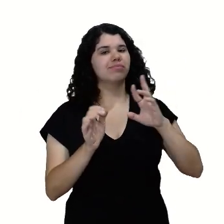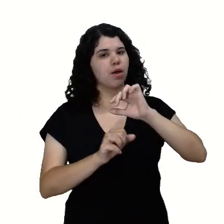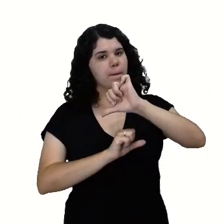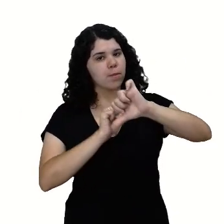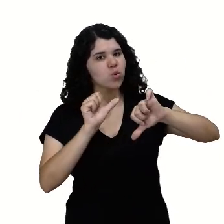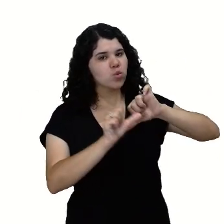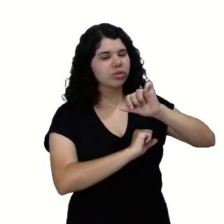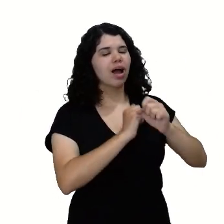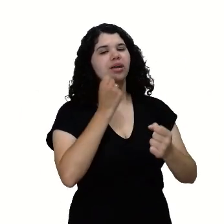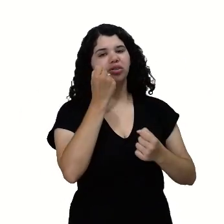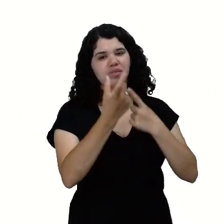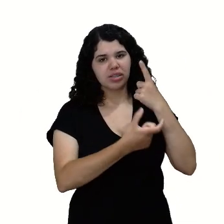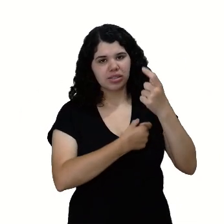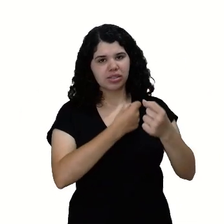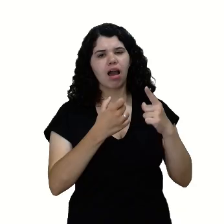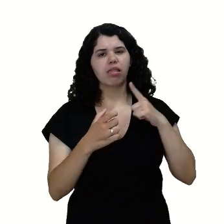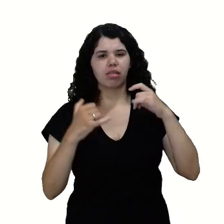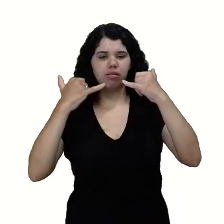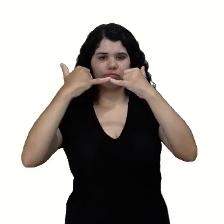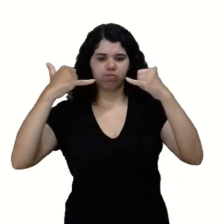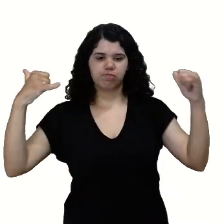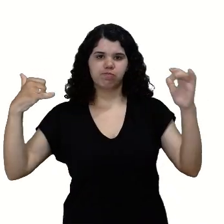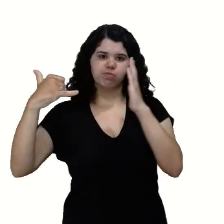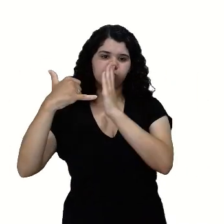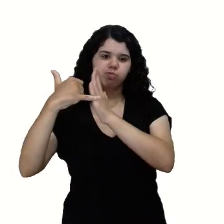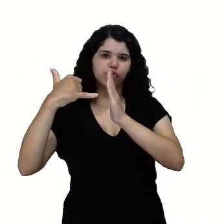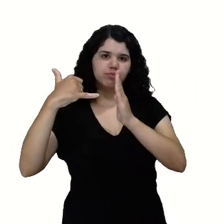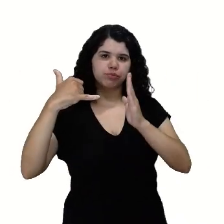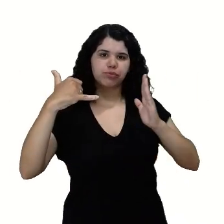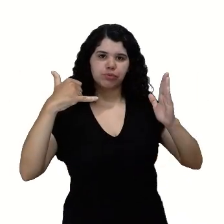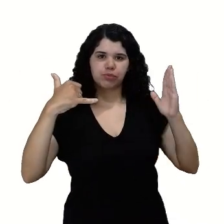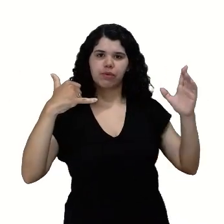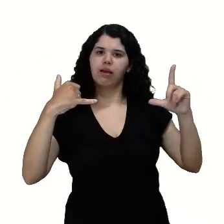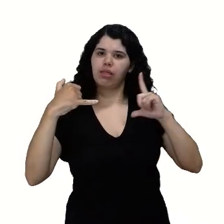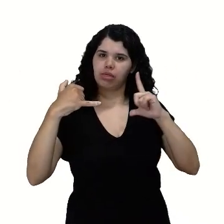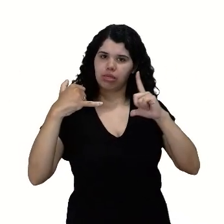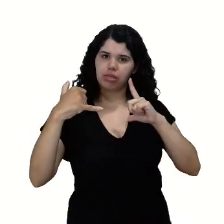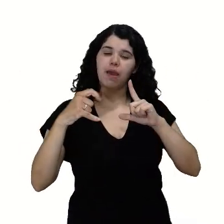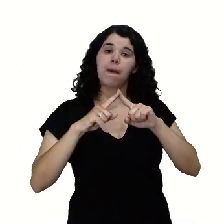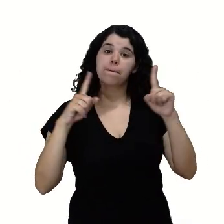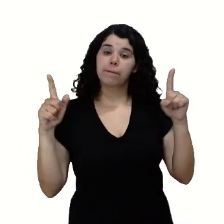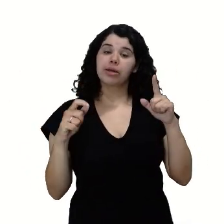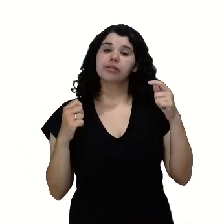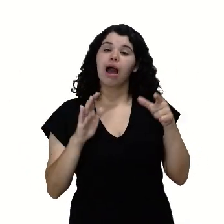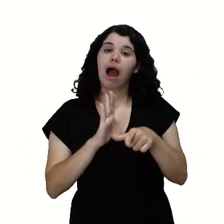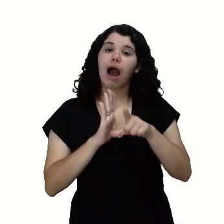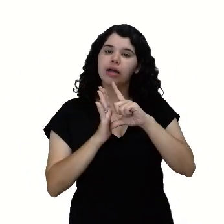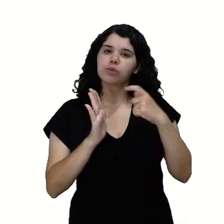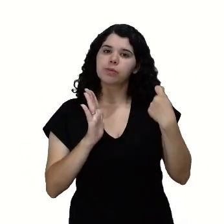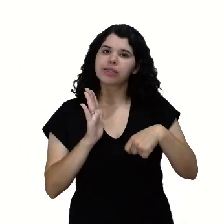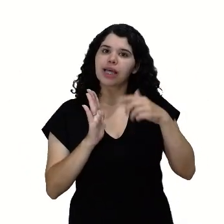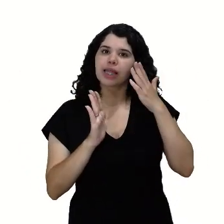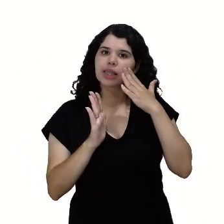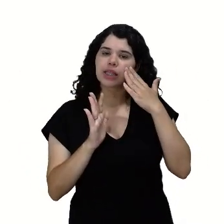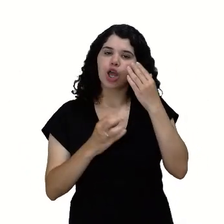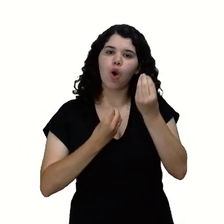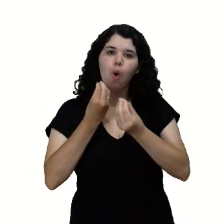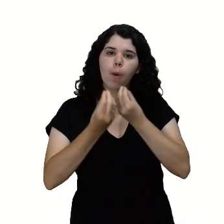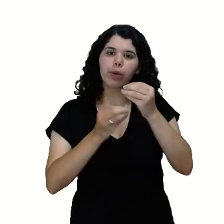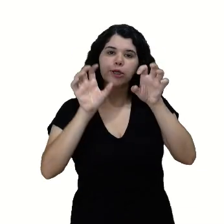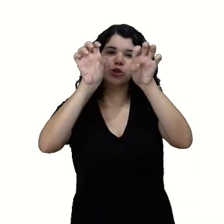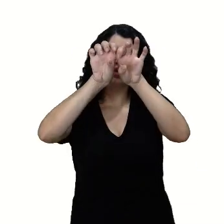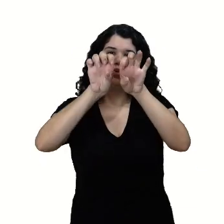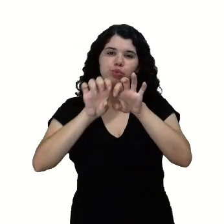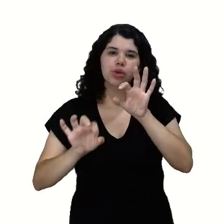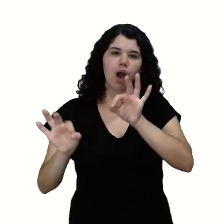na representação, ou seja, na escala que está representada esses números inteiros, mas para isso a gente precisa compreender essa organização